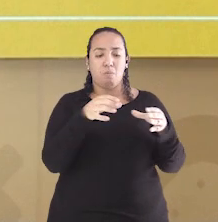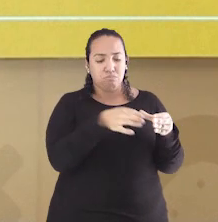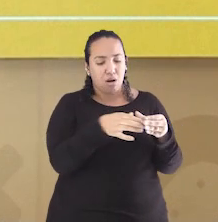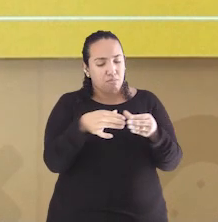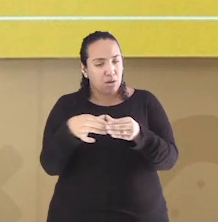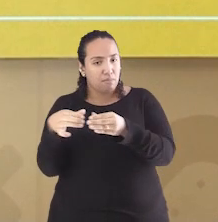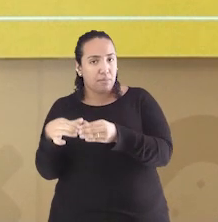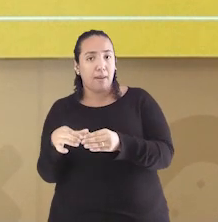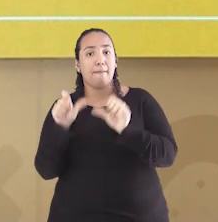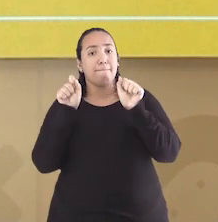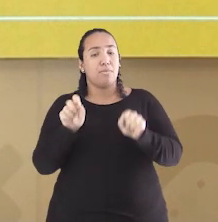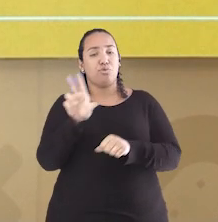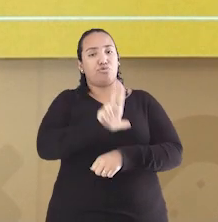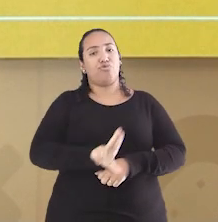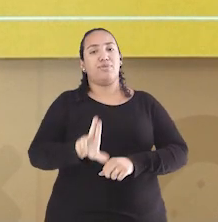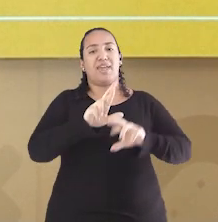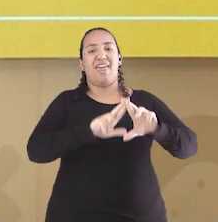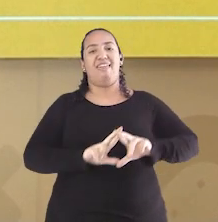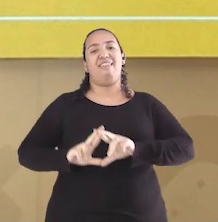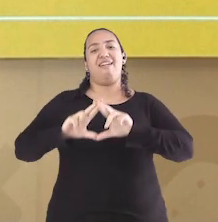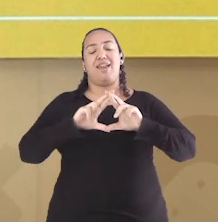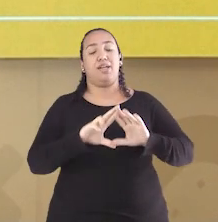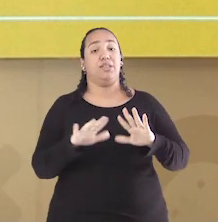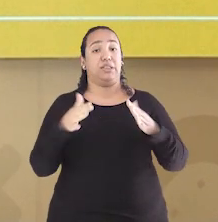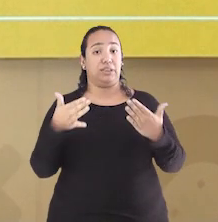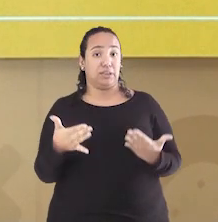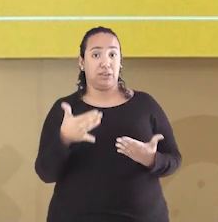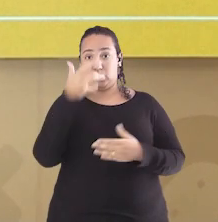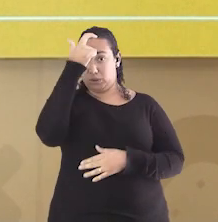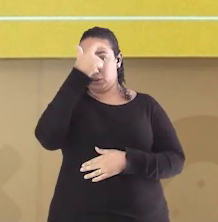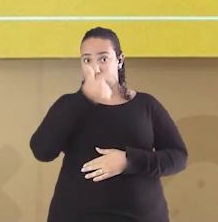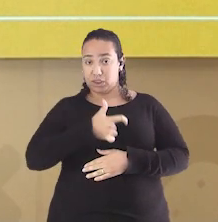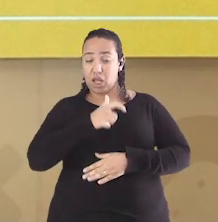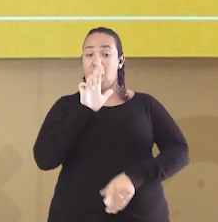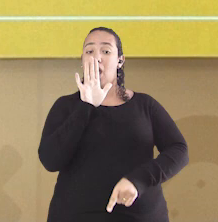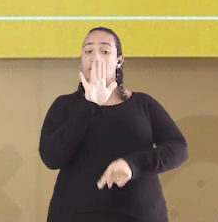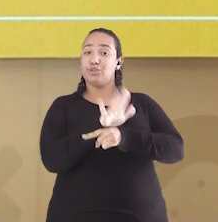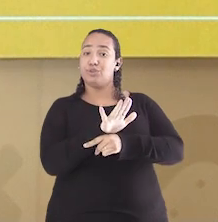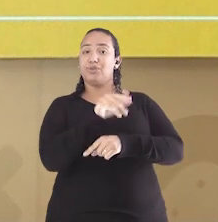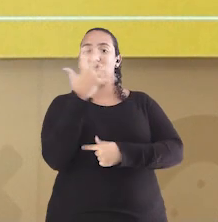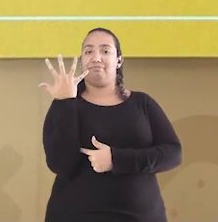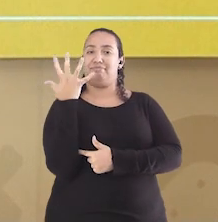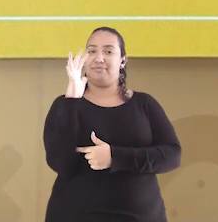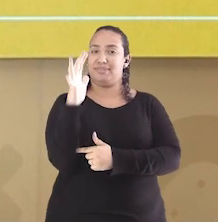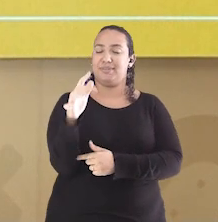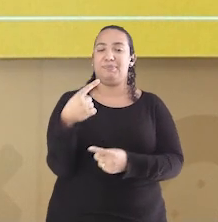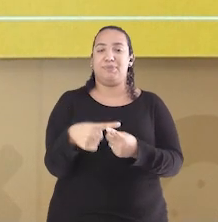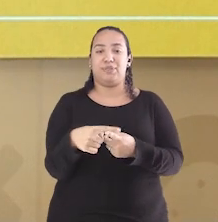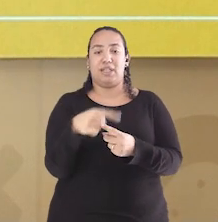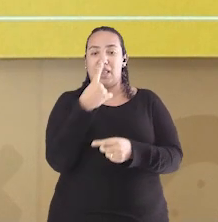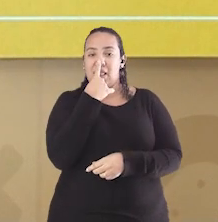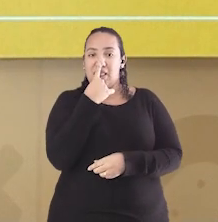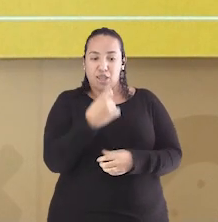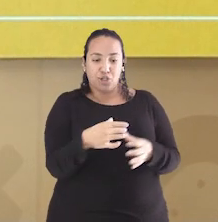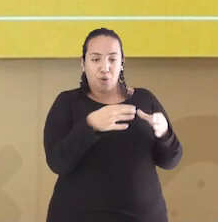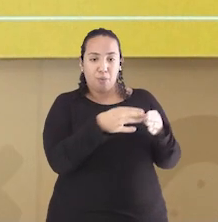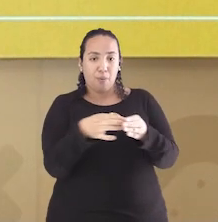reciclagem. Dessa forma, o cidadão colabora com o meio ambiente através do descarte